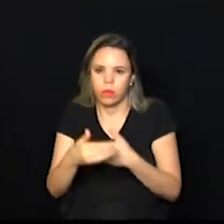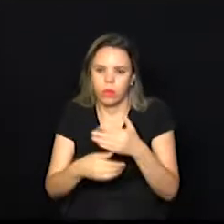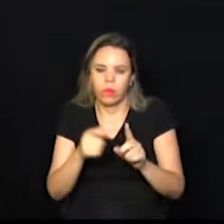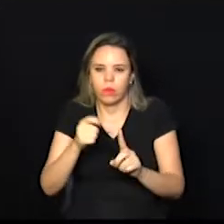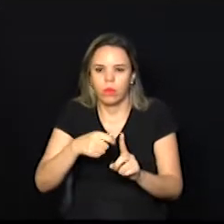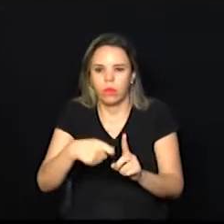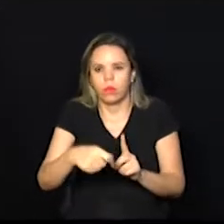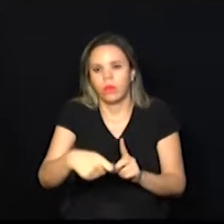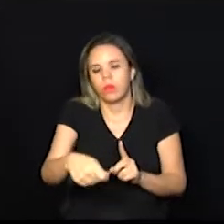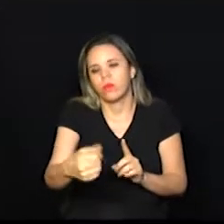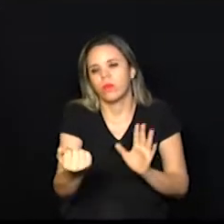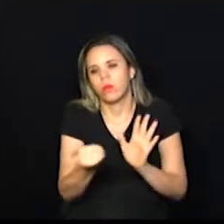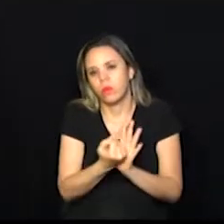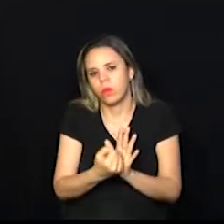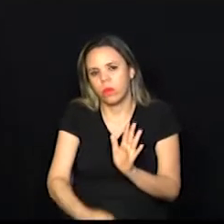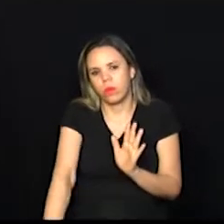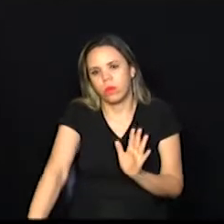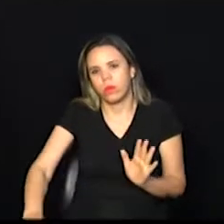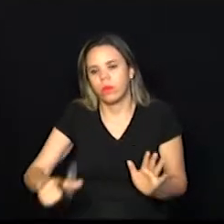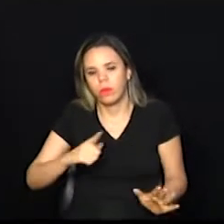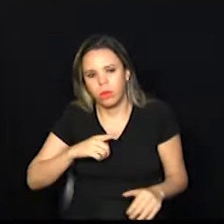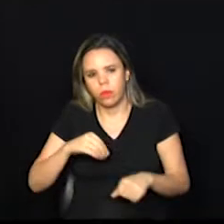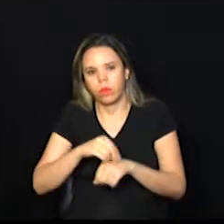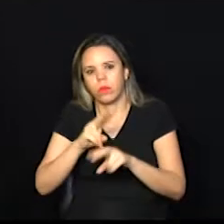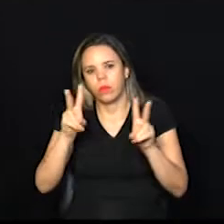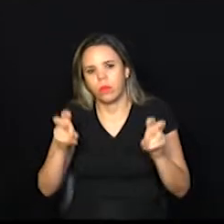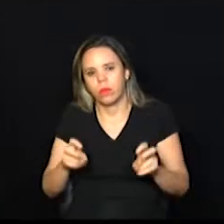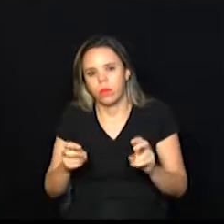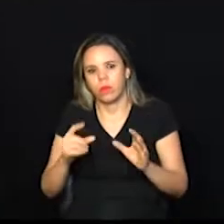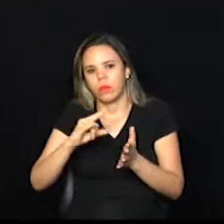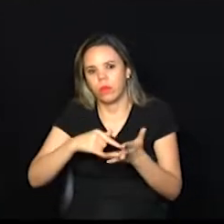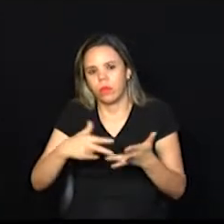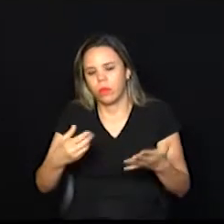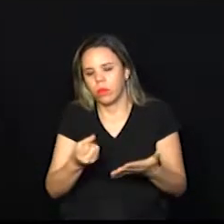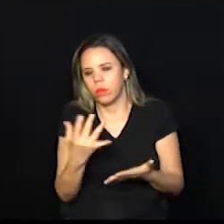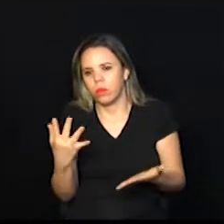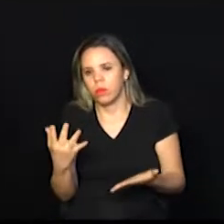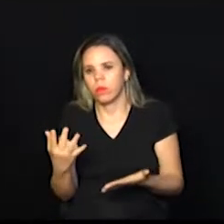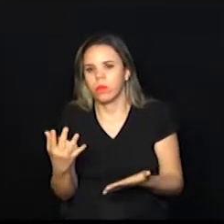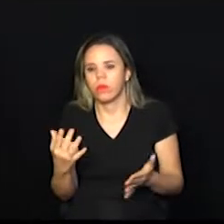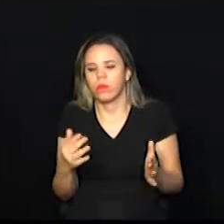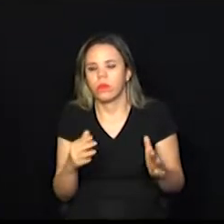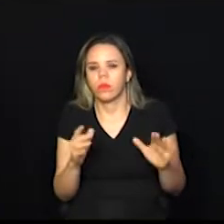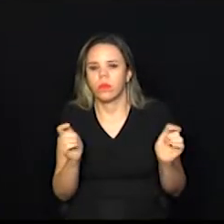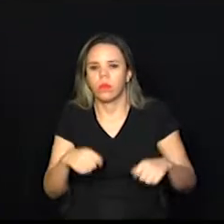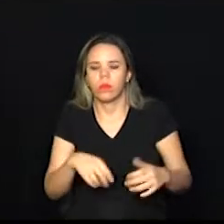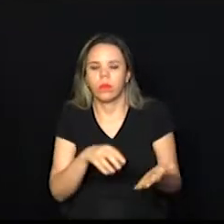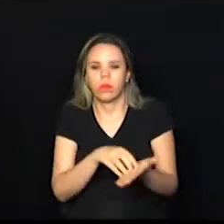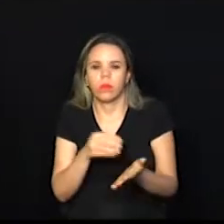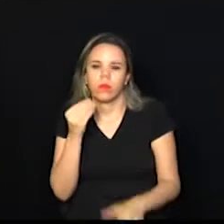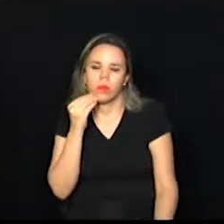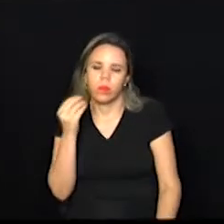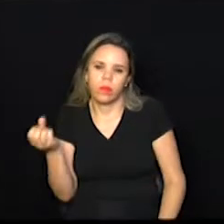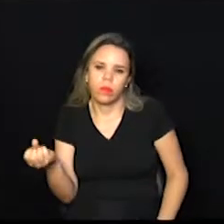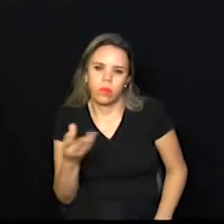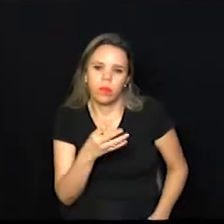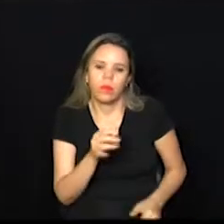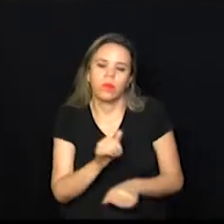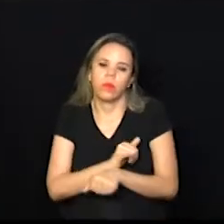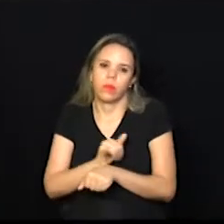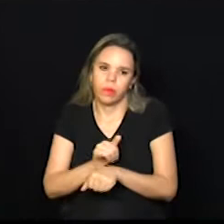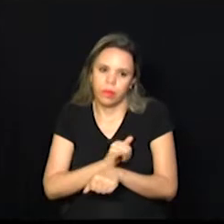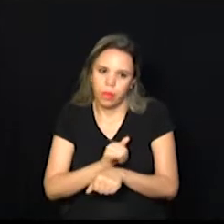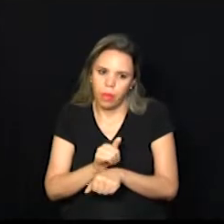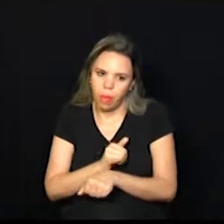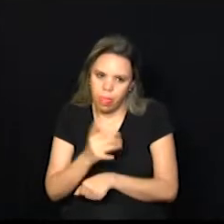mensais, registrados, e é onde a gente vai tratar protocolo, fluxo, casa, possibilidades, novas alternativas.